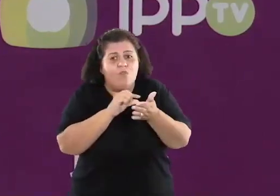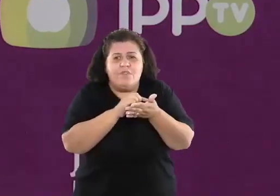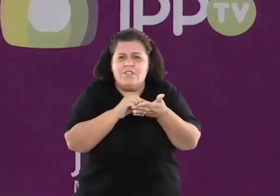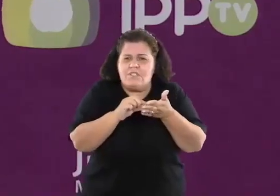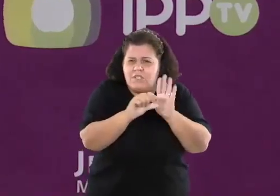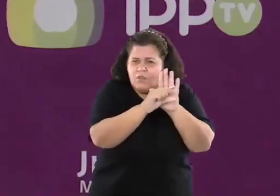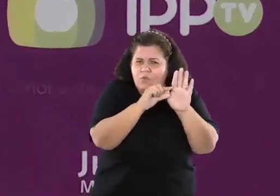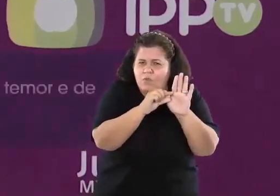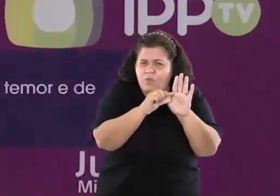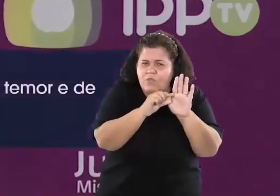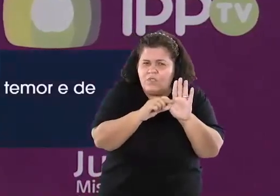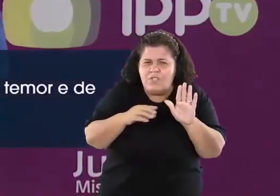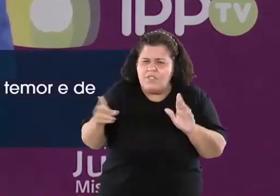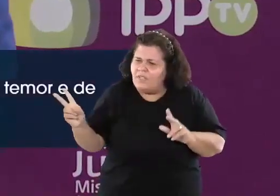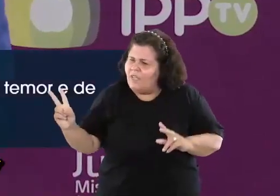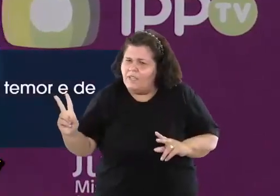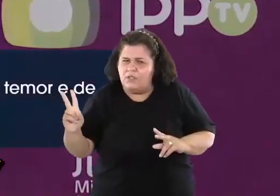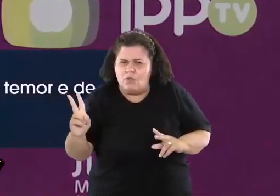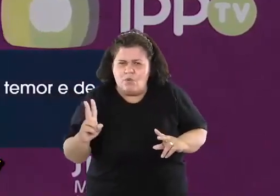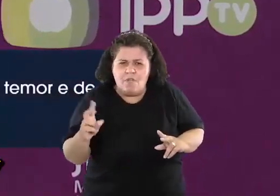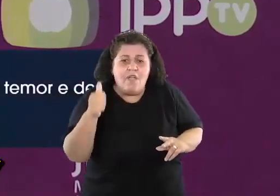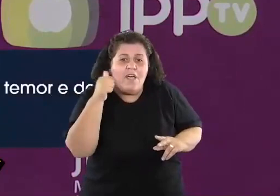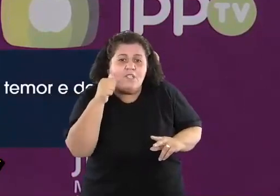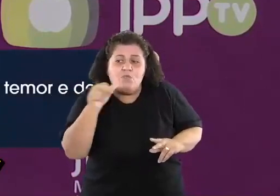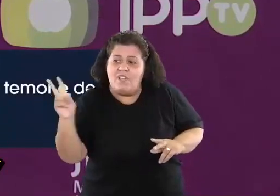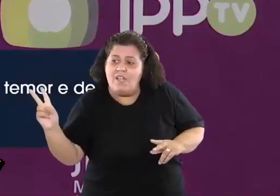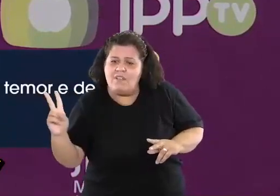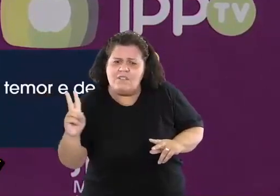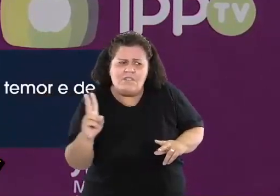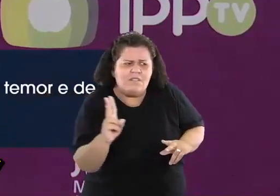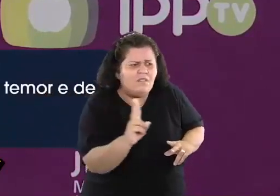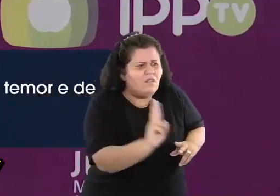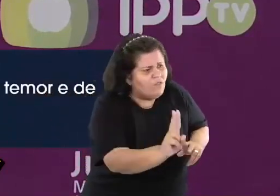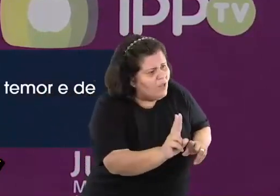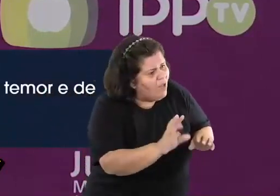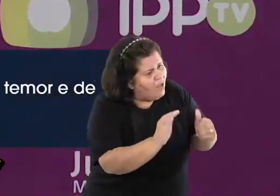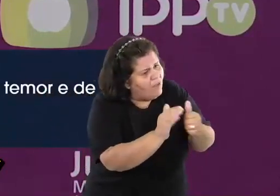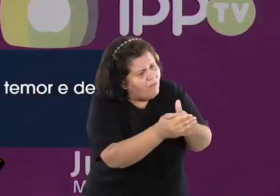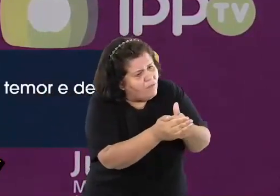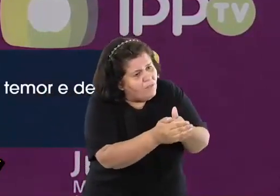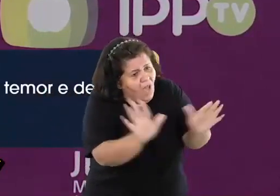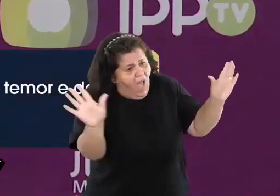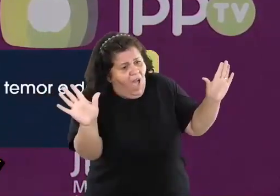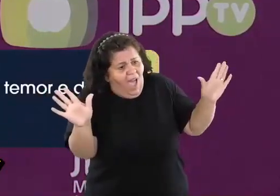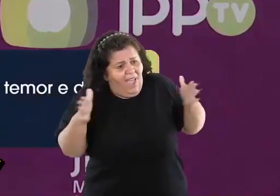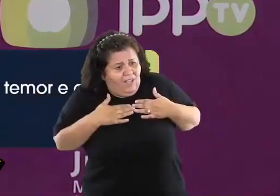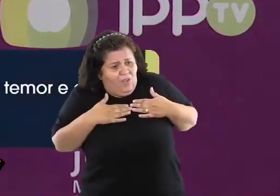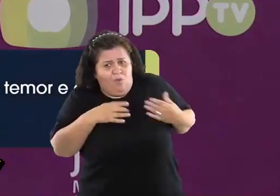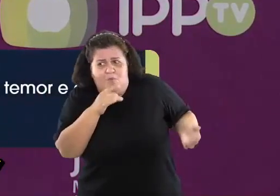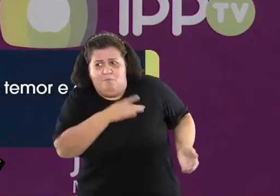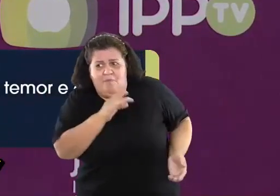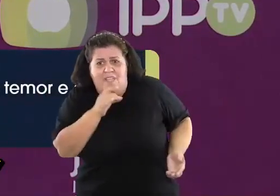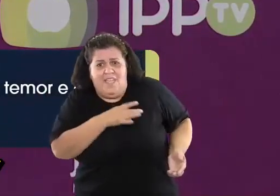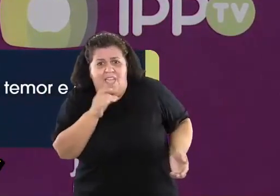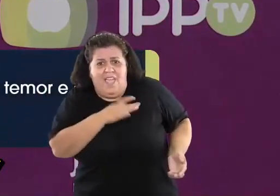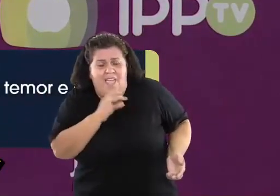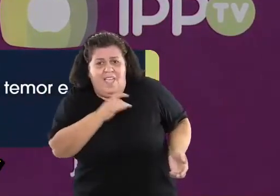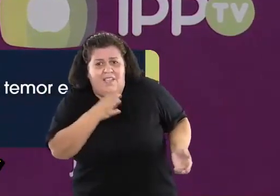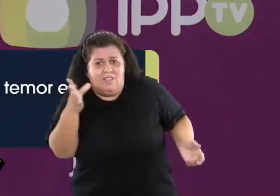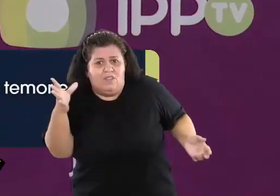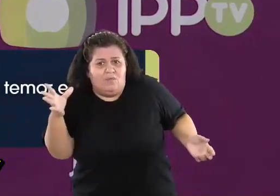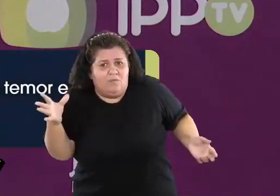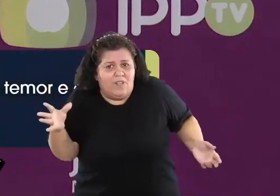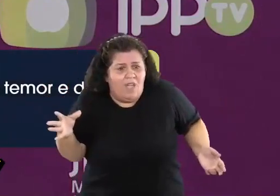E saindo elas, fugiram do sepulcro, porque estavam possuídas de temor e